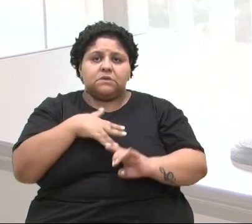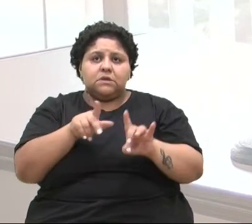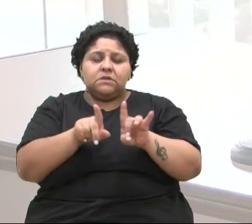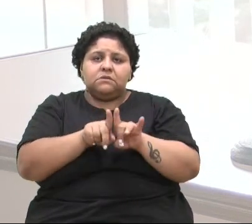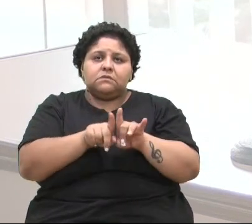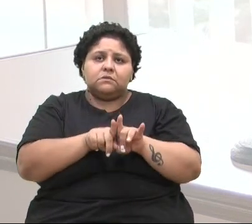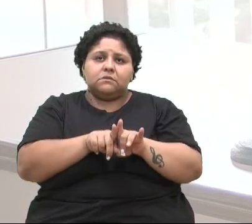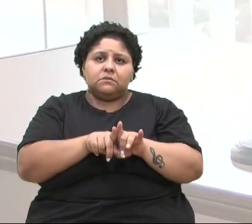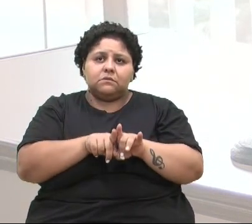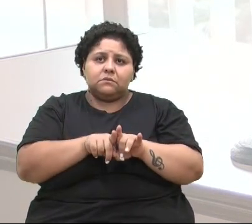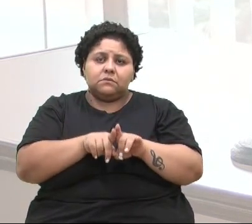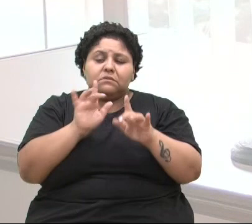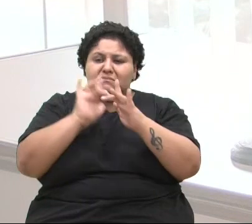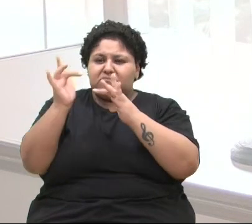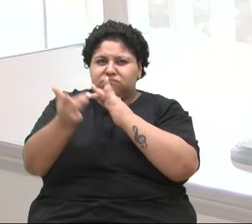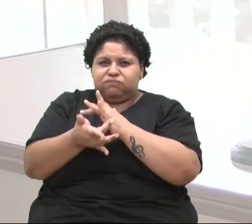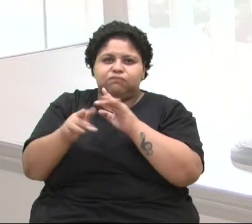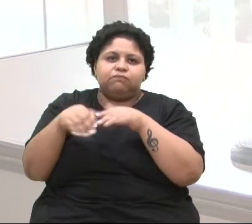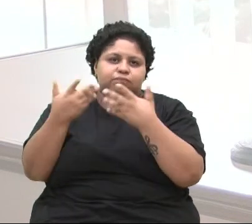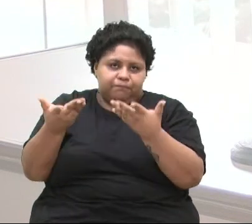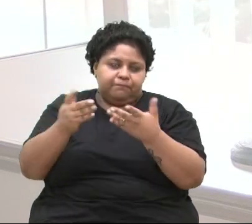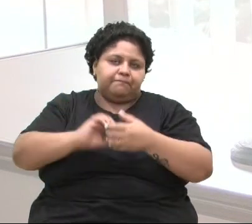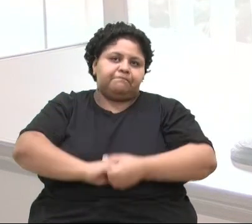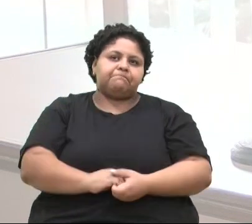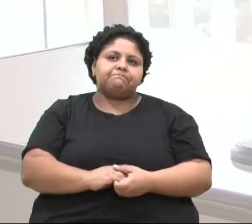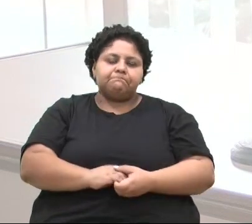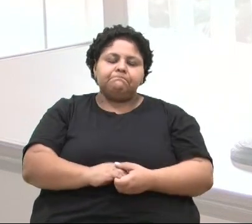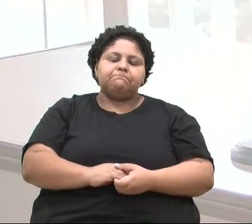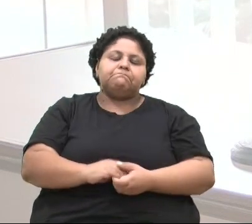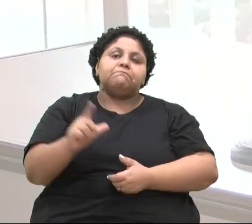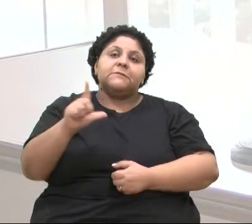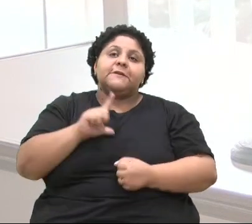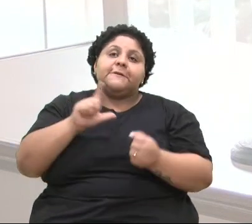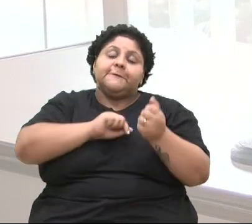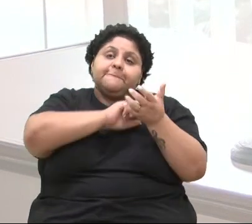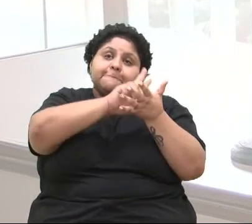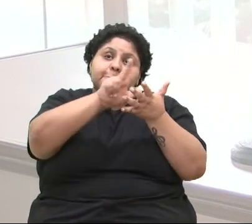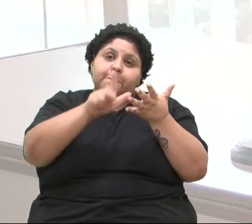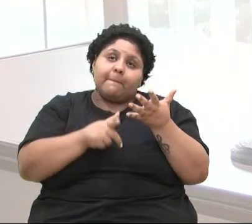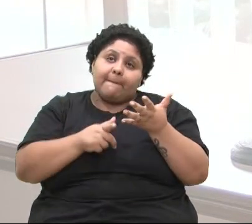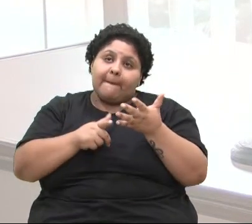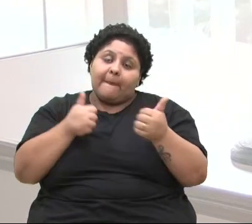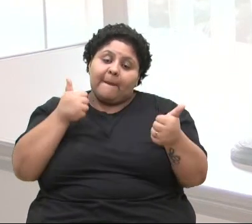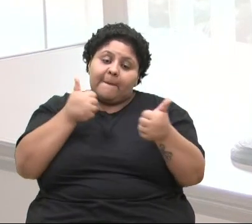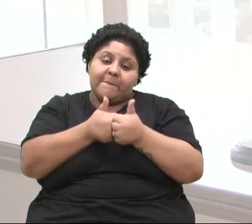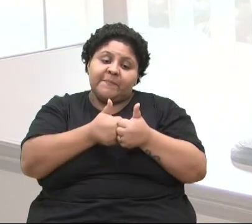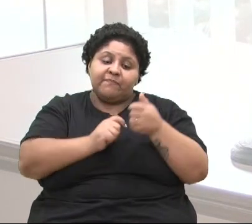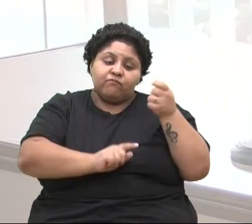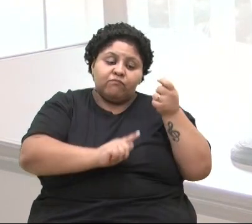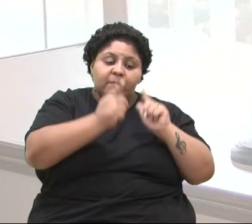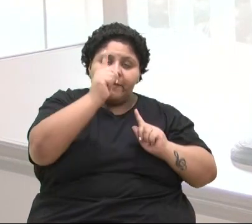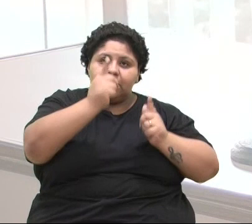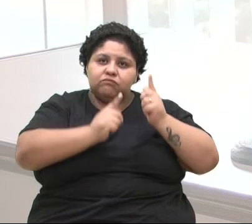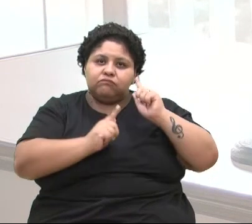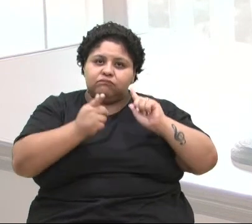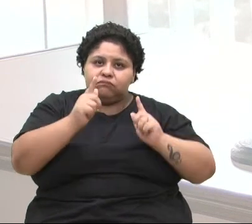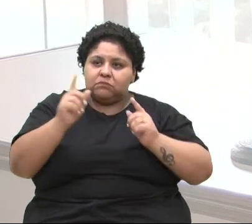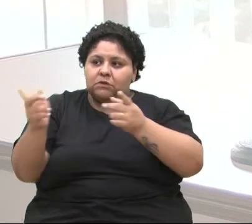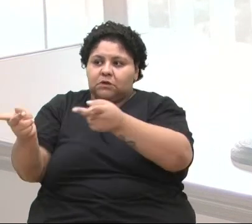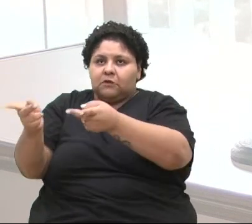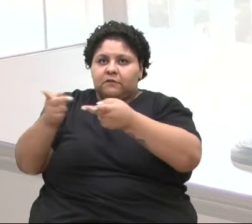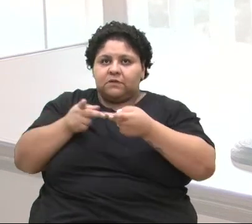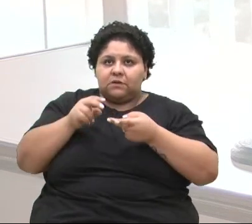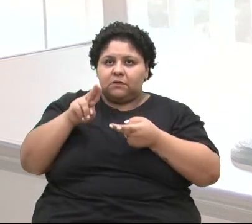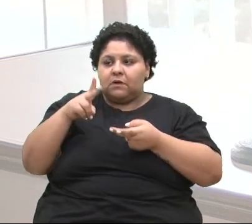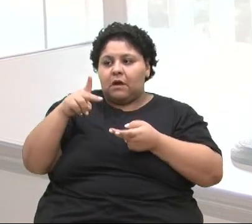muito ligeiro, as redes sociais, enfim, tudo mais. Tive diversas vezes, principalmente perto do Carnaval ali, secretária visitando a UPA